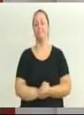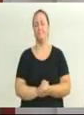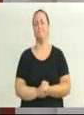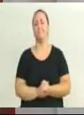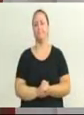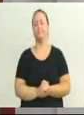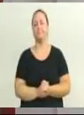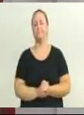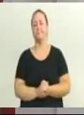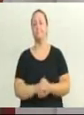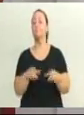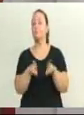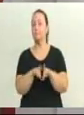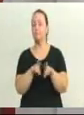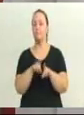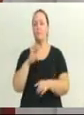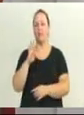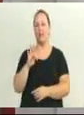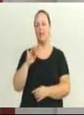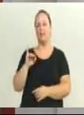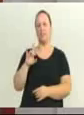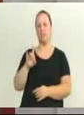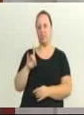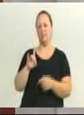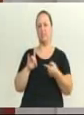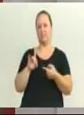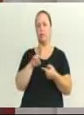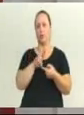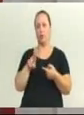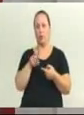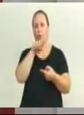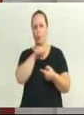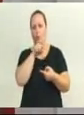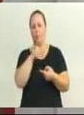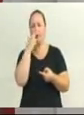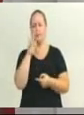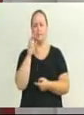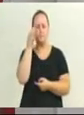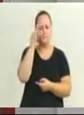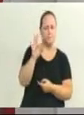Ele, inclusive, o TID é um agente que tem um olhar muito aguçado. Ele já foi, inclusive,